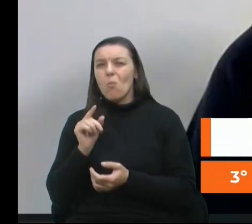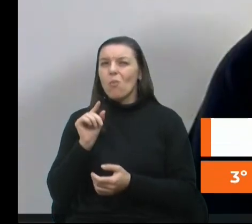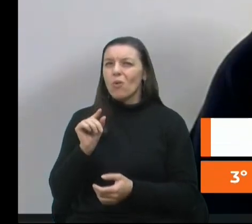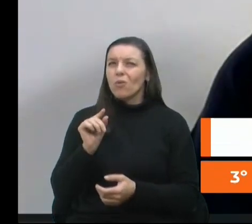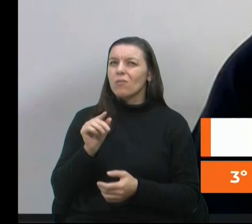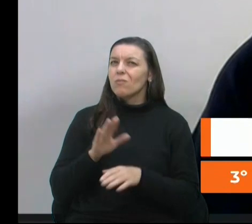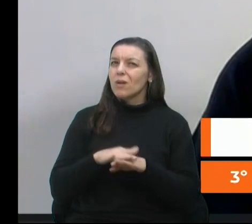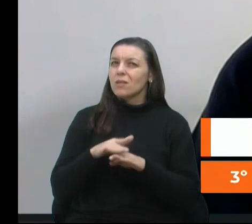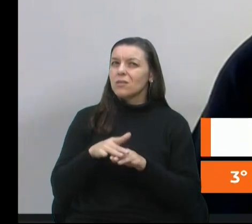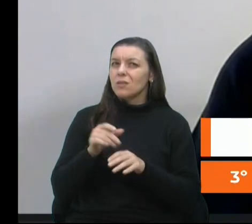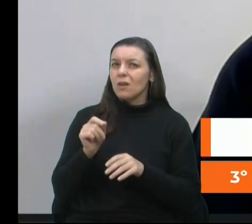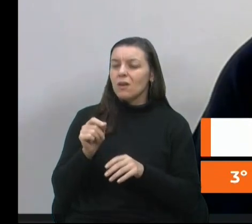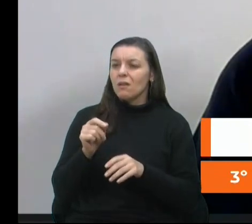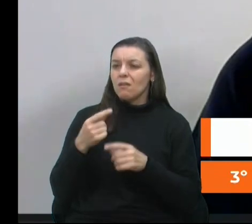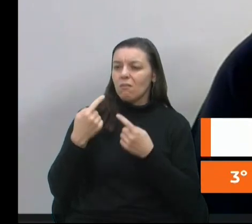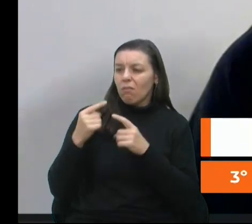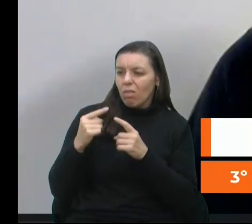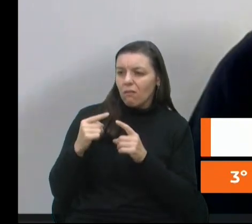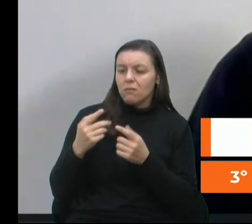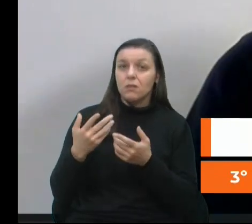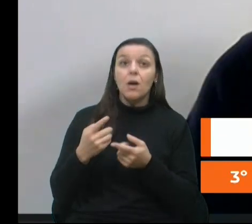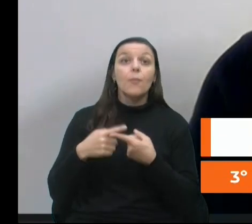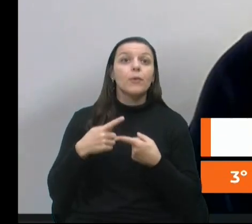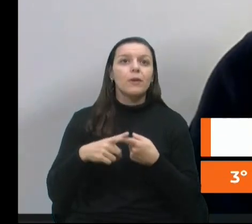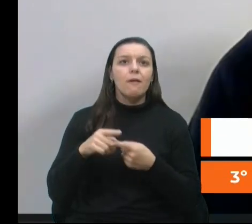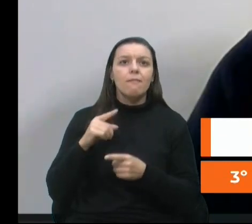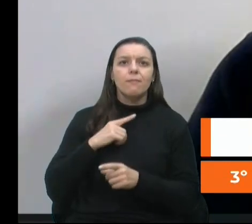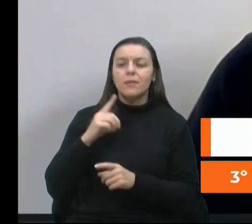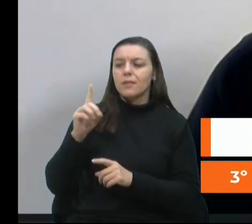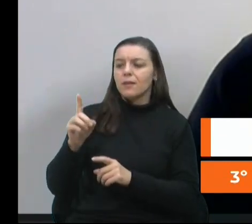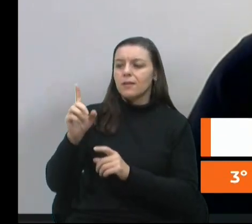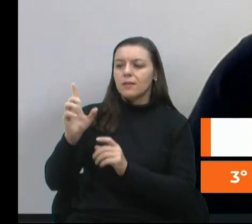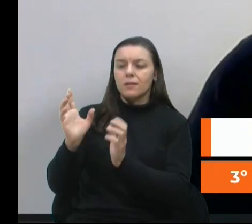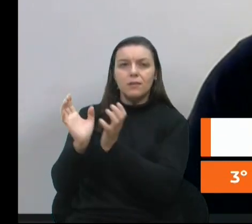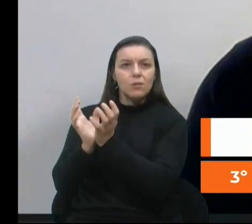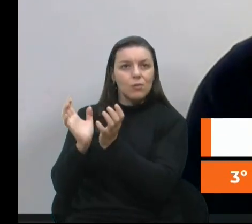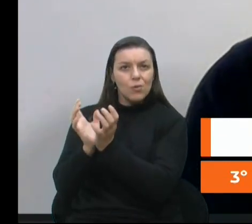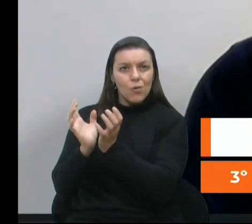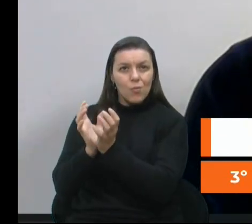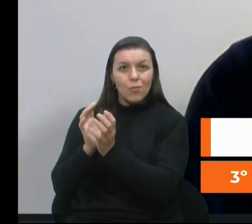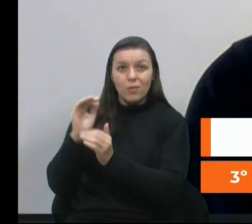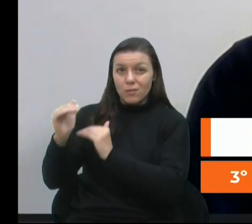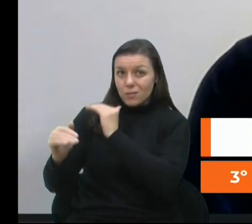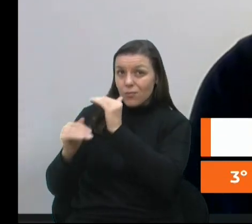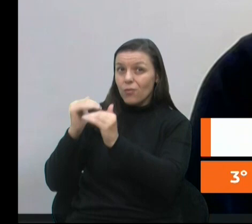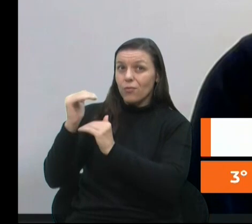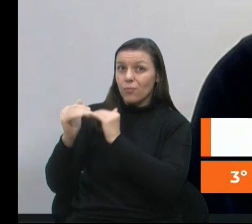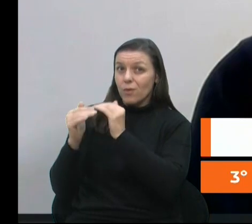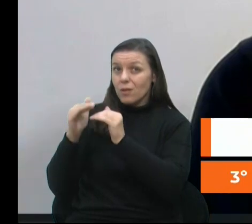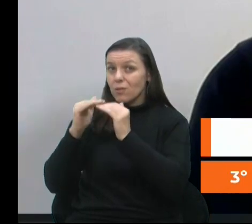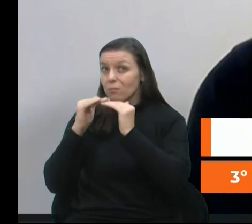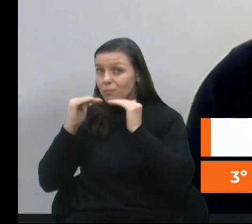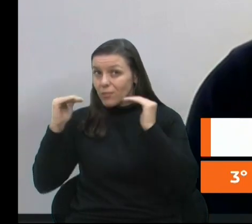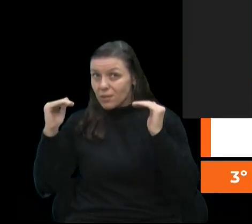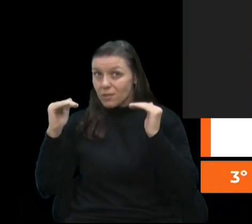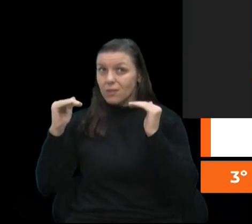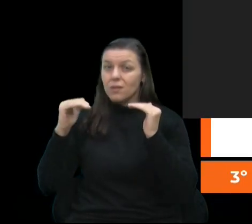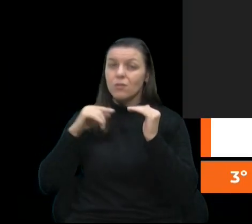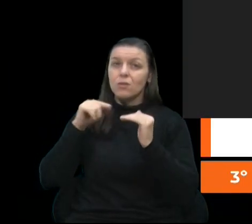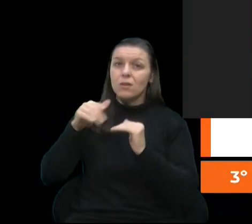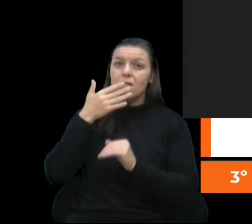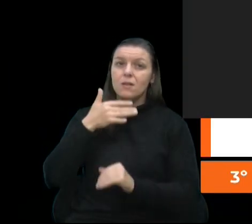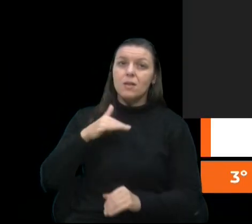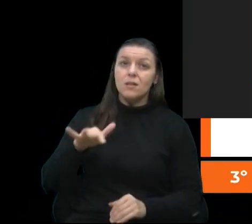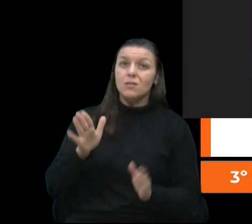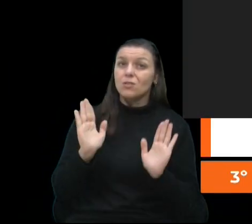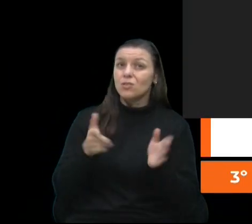pouquinho mais arrogante, porque ele está ali em meio a pares que estão tendo um desenvolvimento mais ou menos padronizado e aquela criança